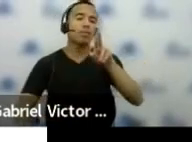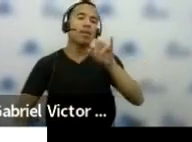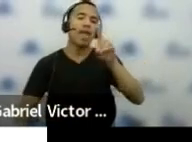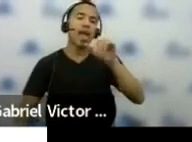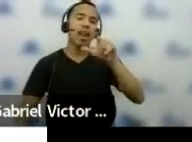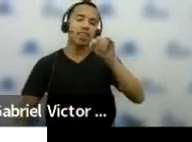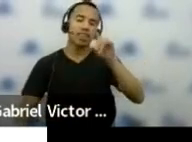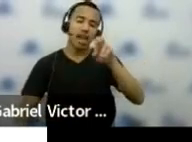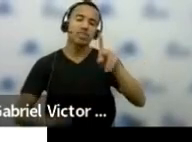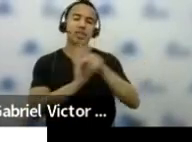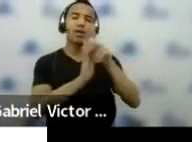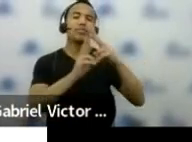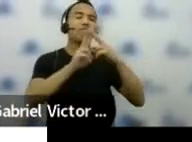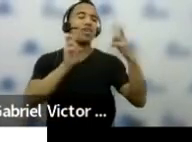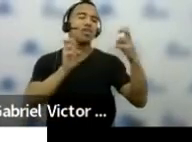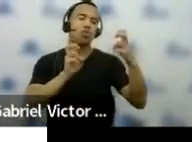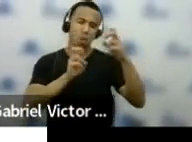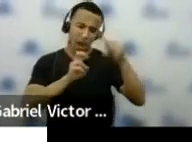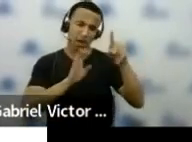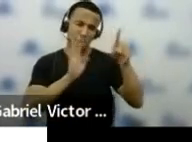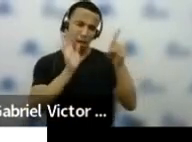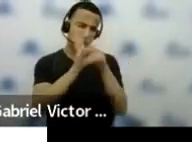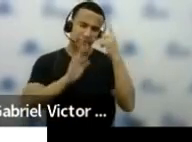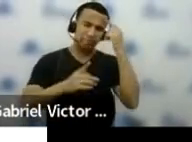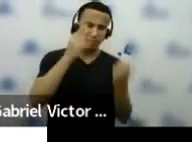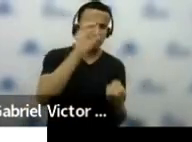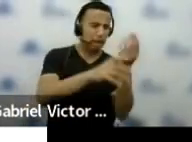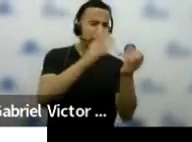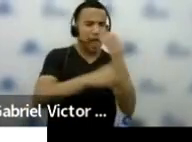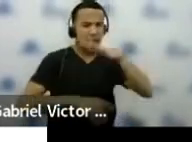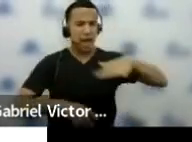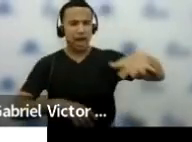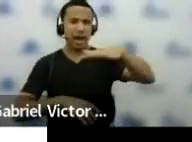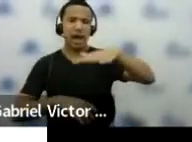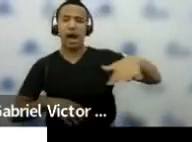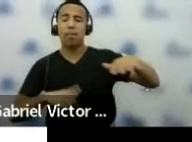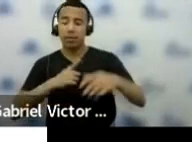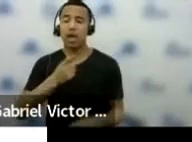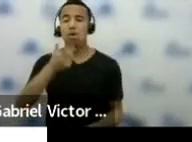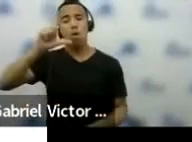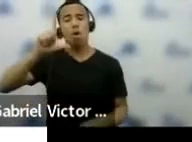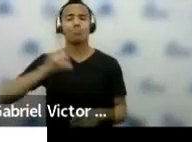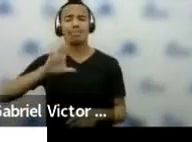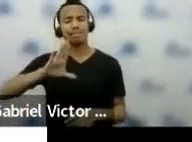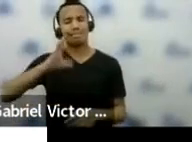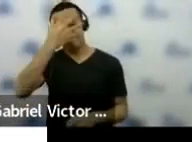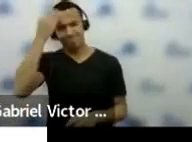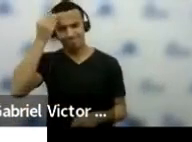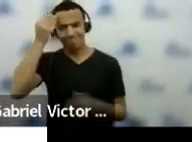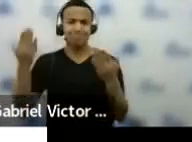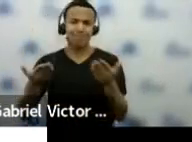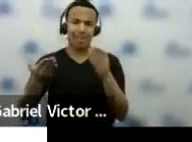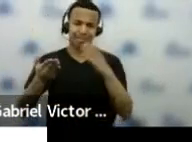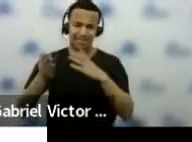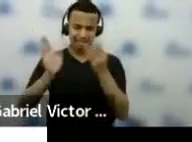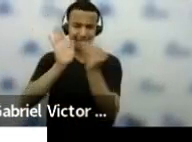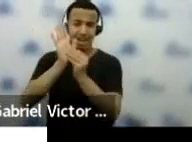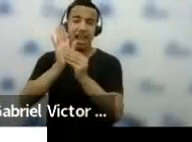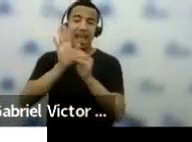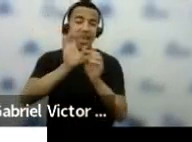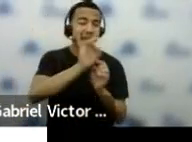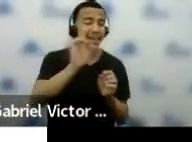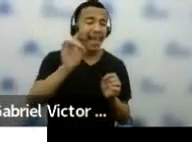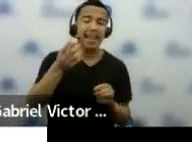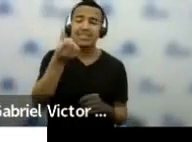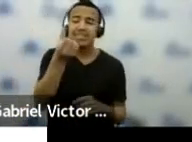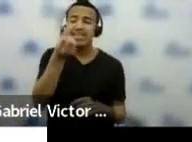porque não está no escopo, né, do trabalho que é desenvolvido aqui no âmbito da ABS. Cada centro desse vai receber 60